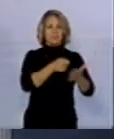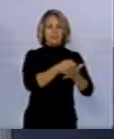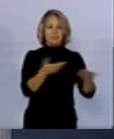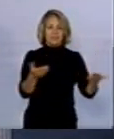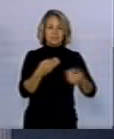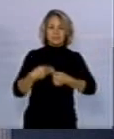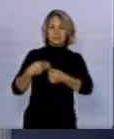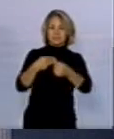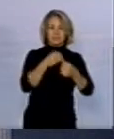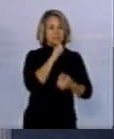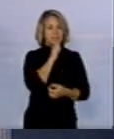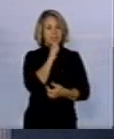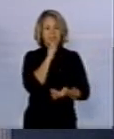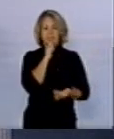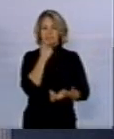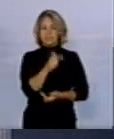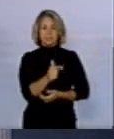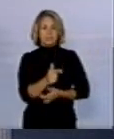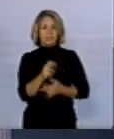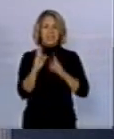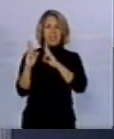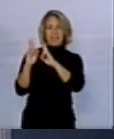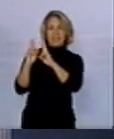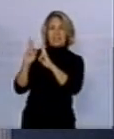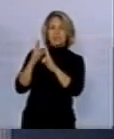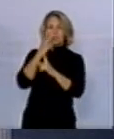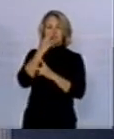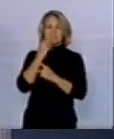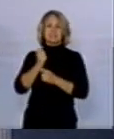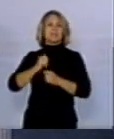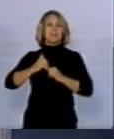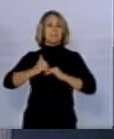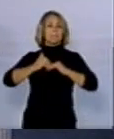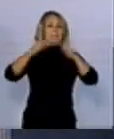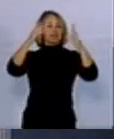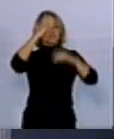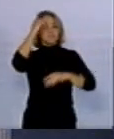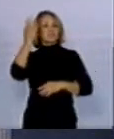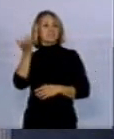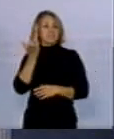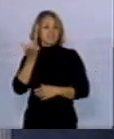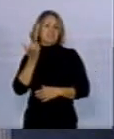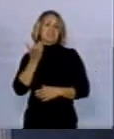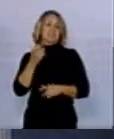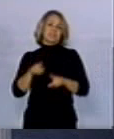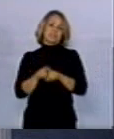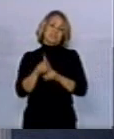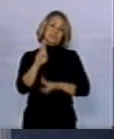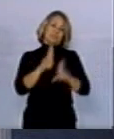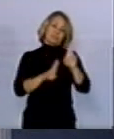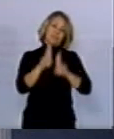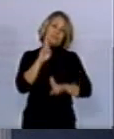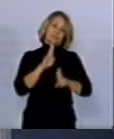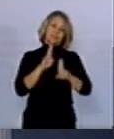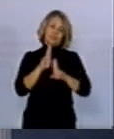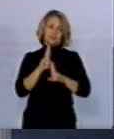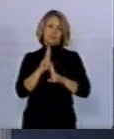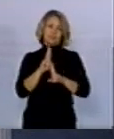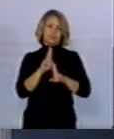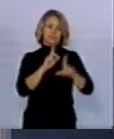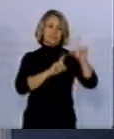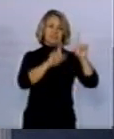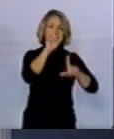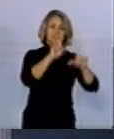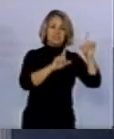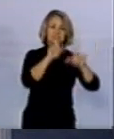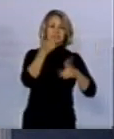essas redes aumenta em 35% o número de usuários de banda larga fixa. Considerando apenas esses usuários,